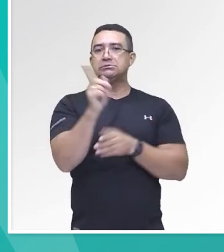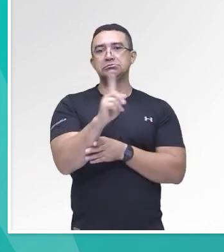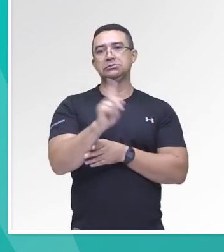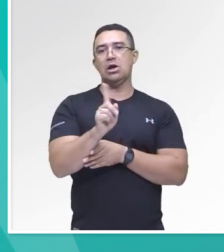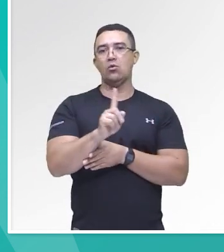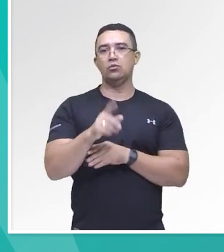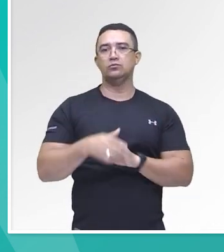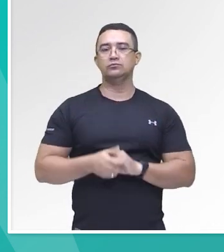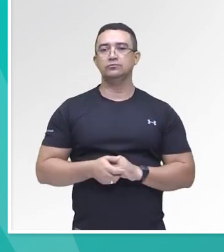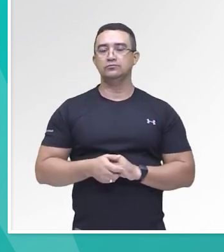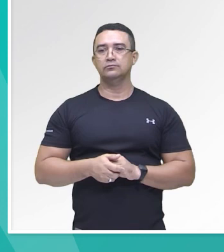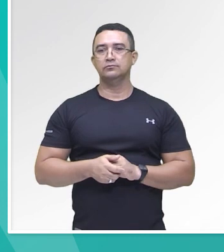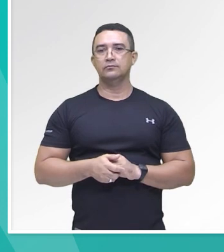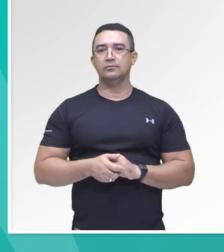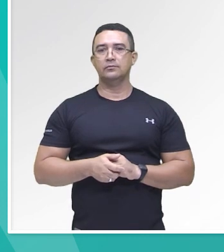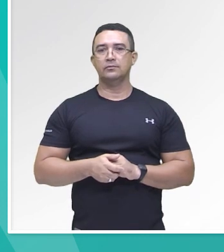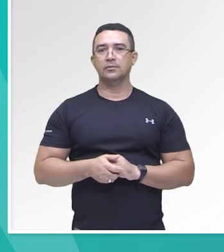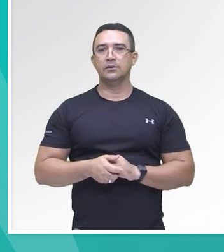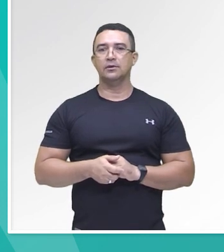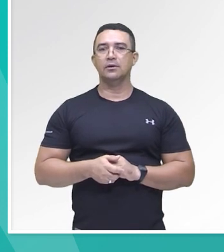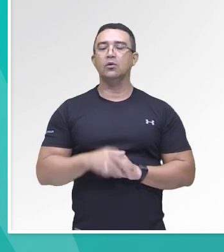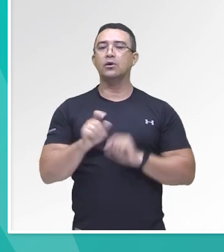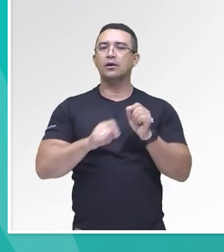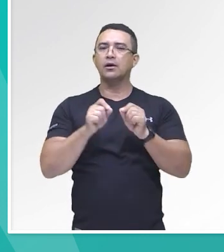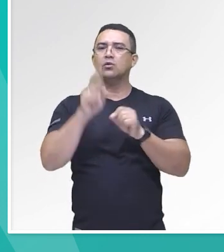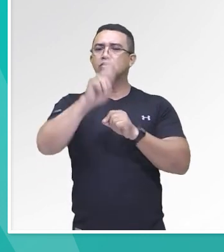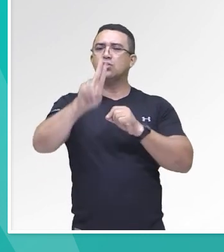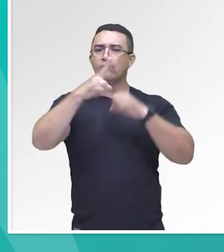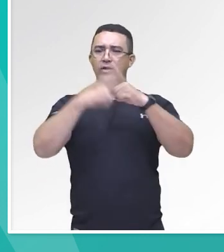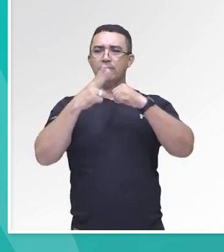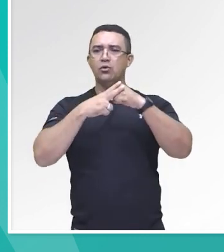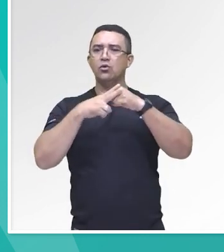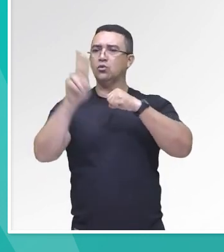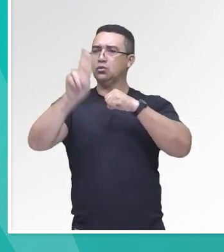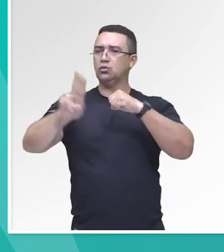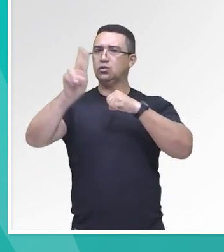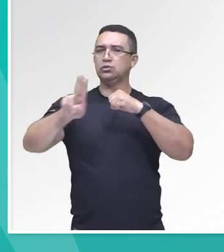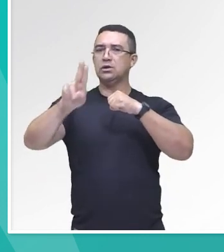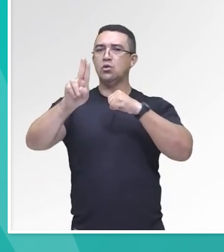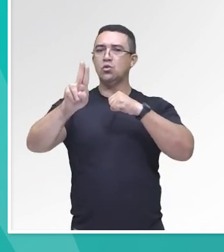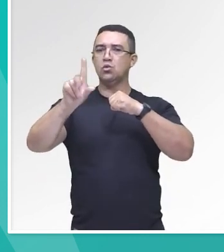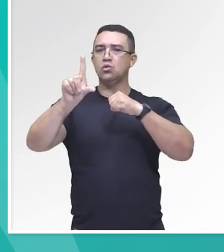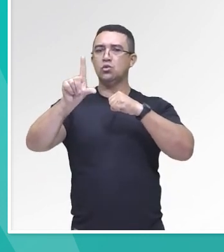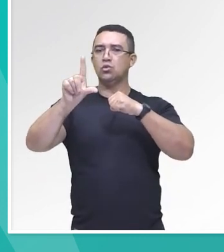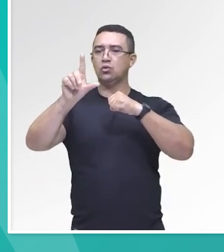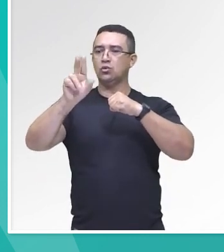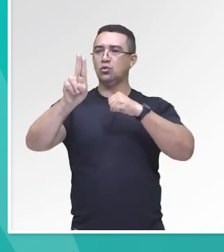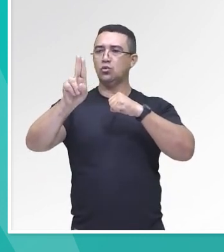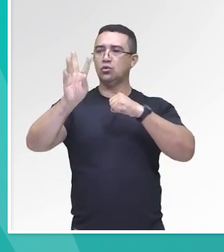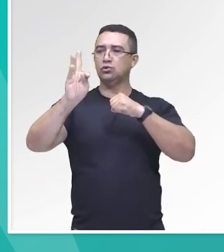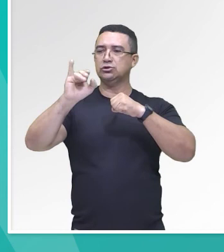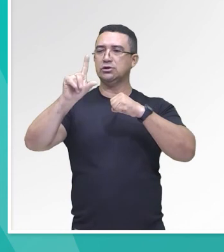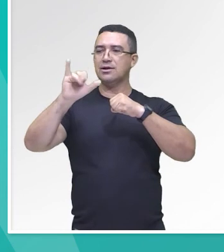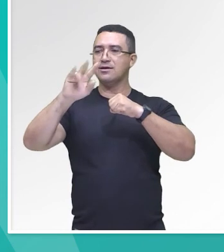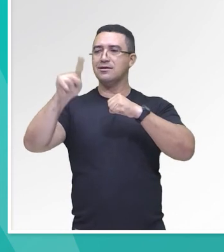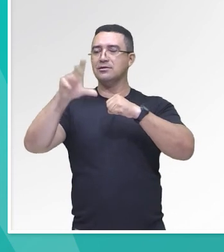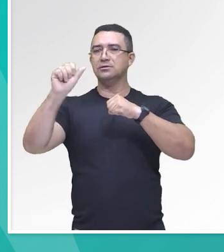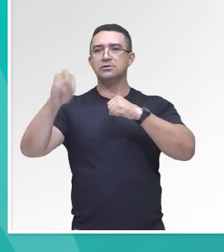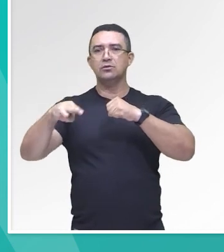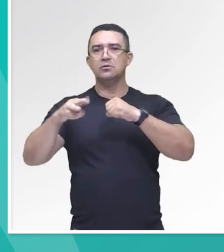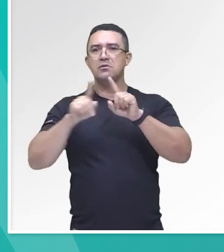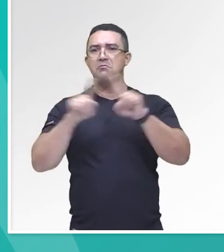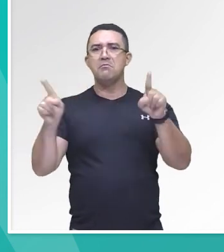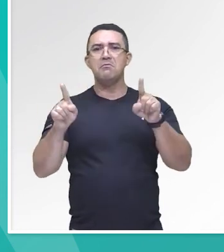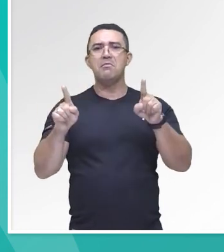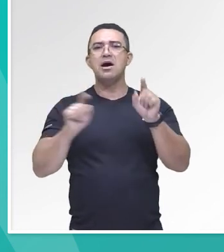utilizam. E a minha construção aqui, a forma como eu escrevi o texto, em momento nenhum me faz sentir falta